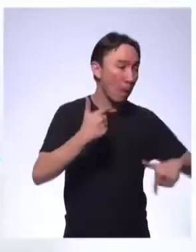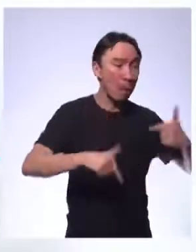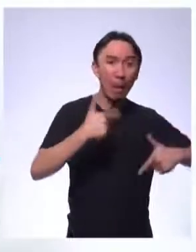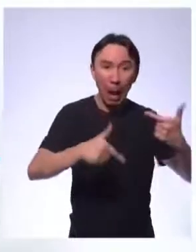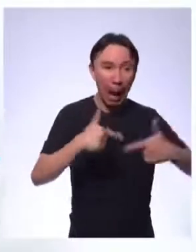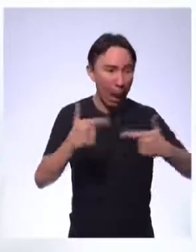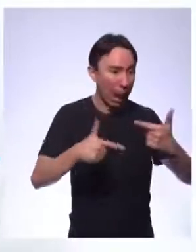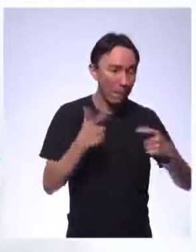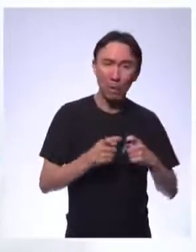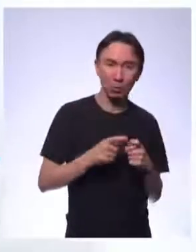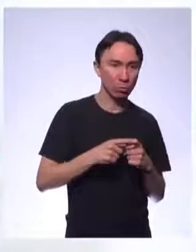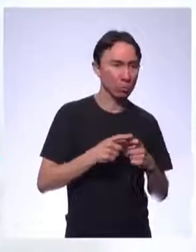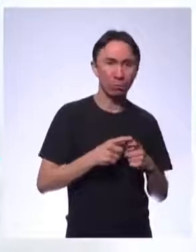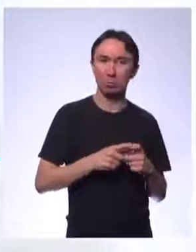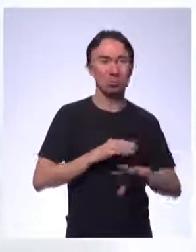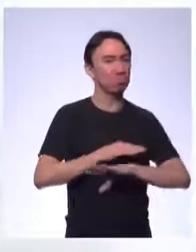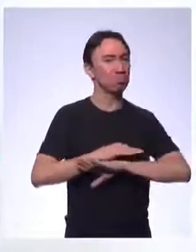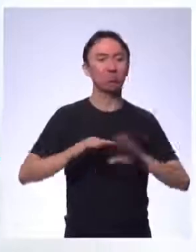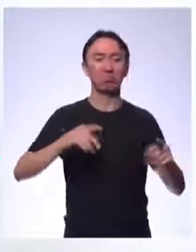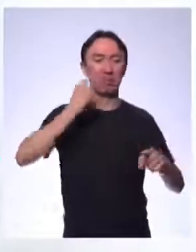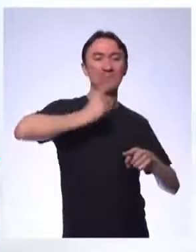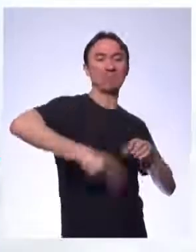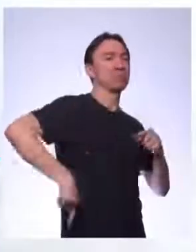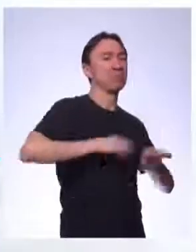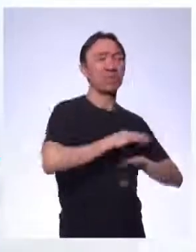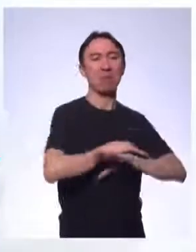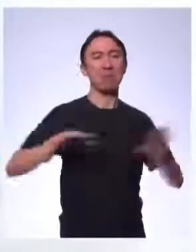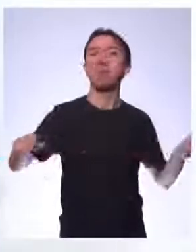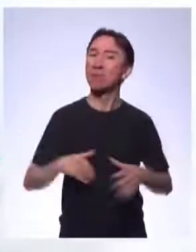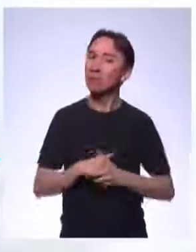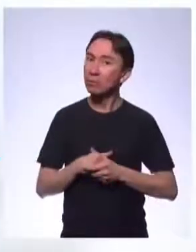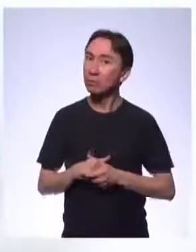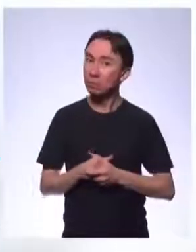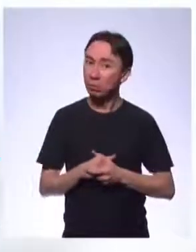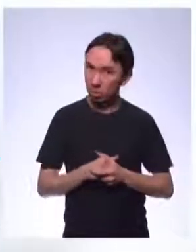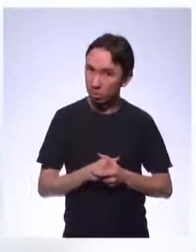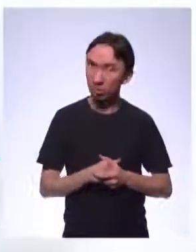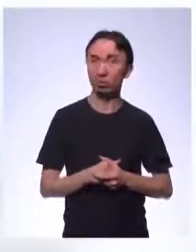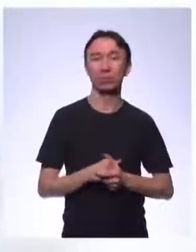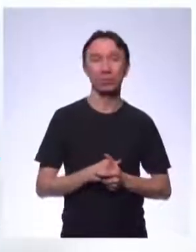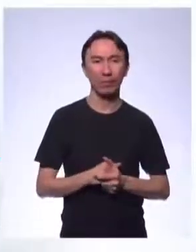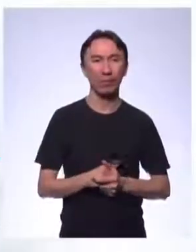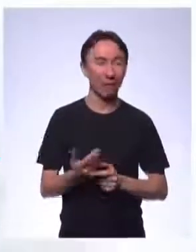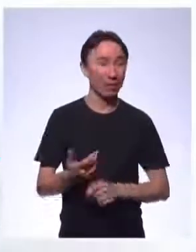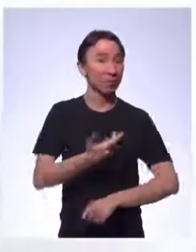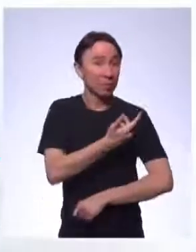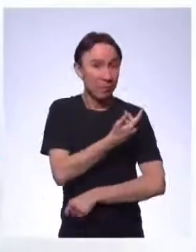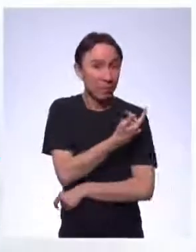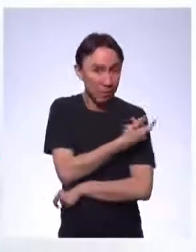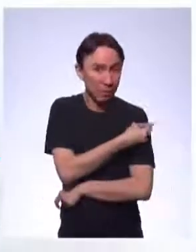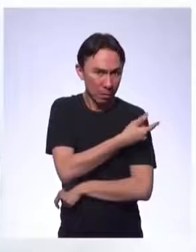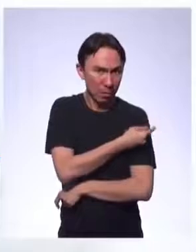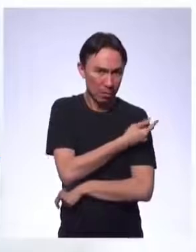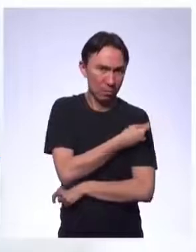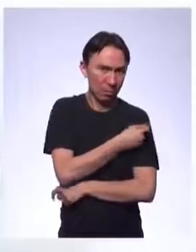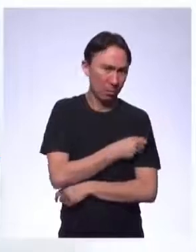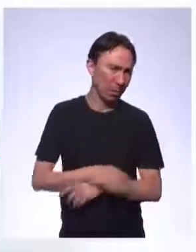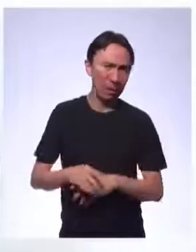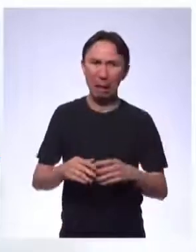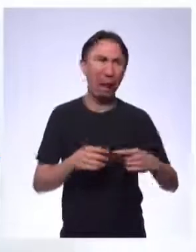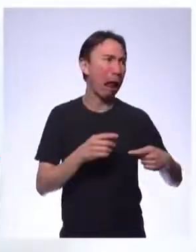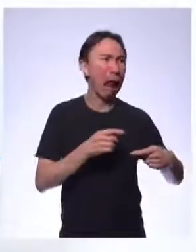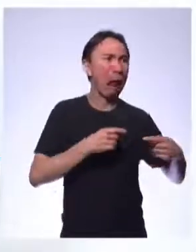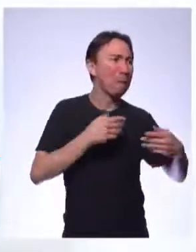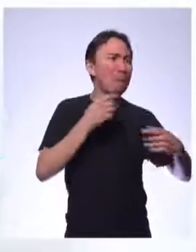disso, tá bom? E então essa discussão sobre a vacina, ela até certo ponto está superada, tá?